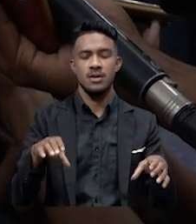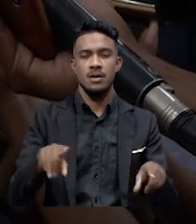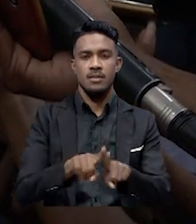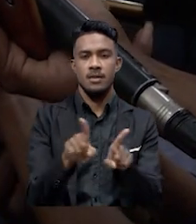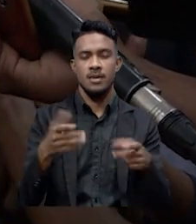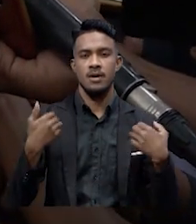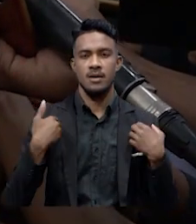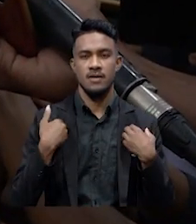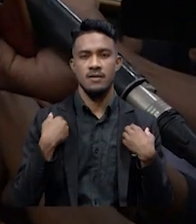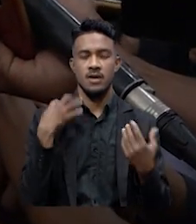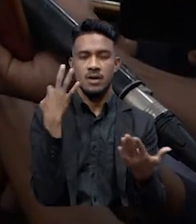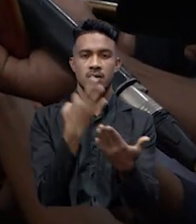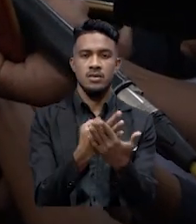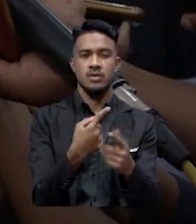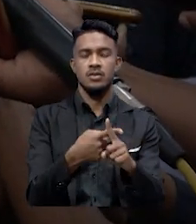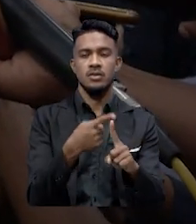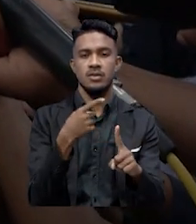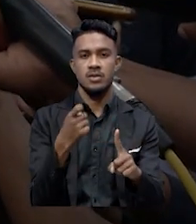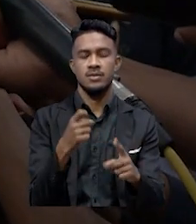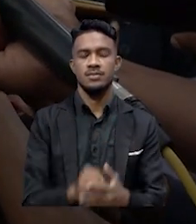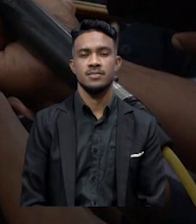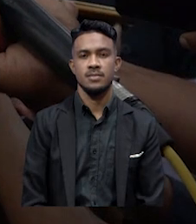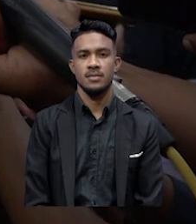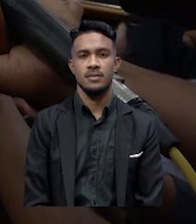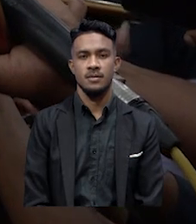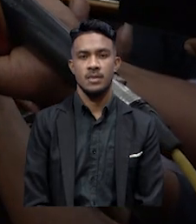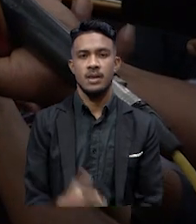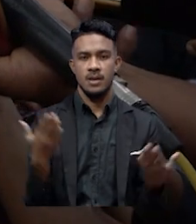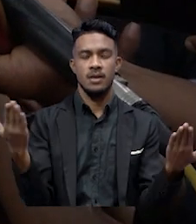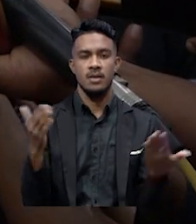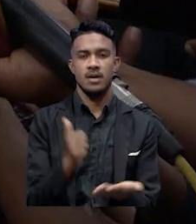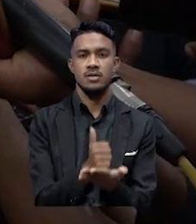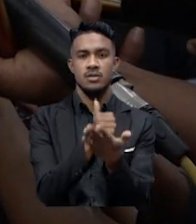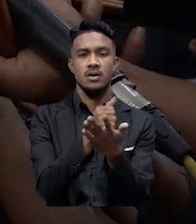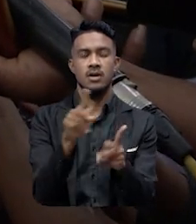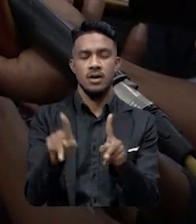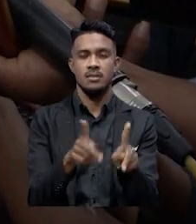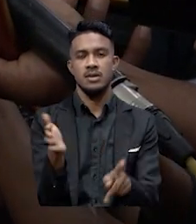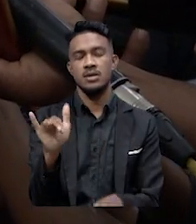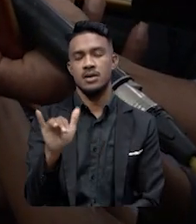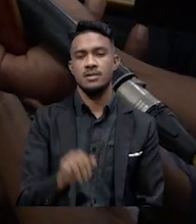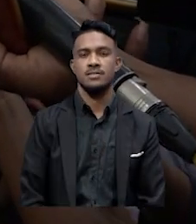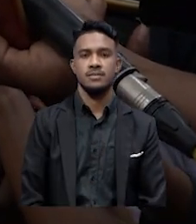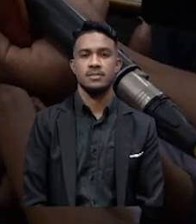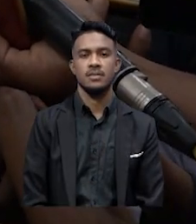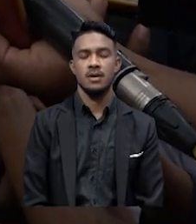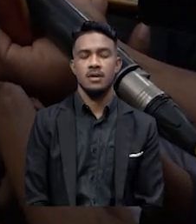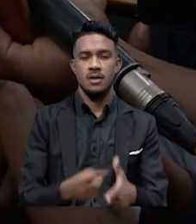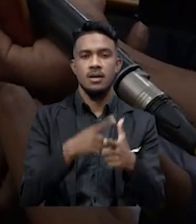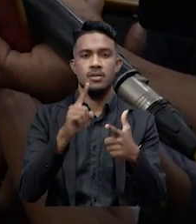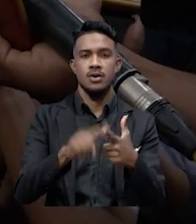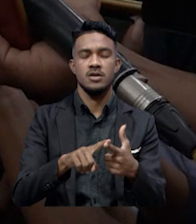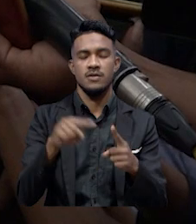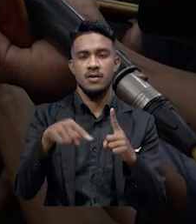e temos fundos sociais ainda que apoio é Mazarné. E quando está